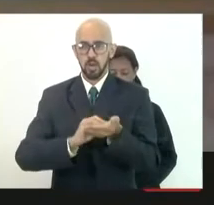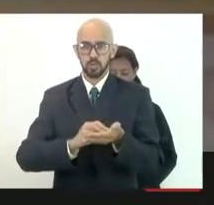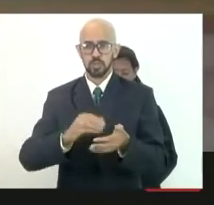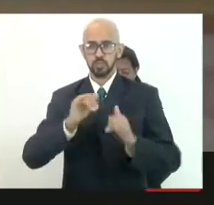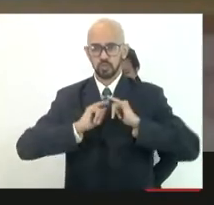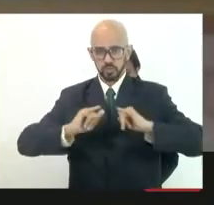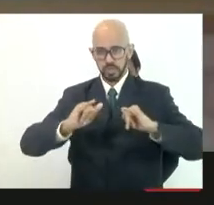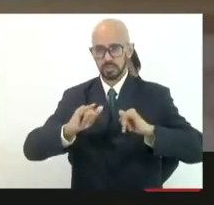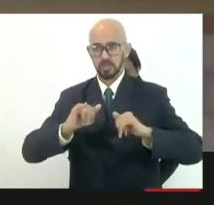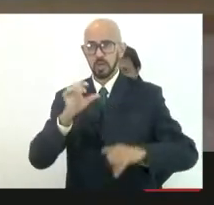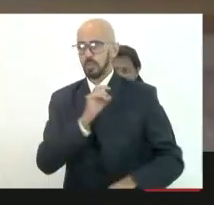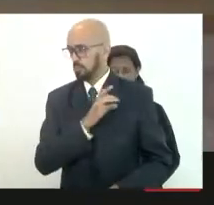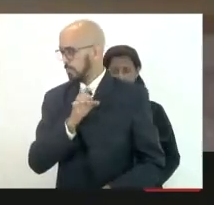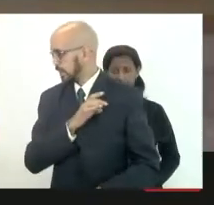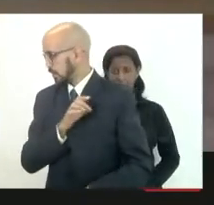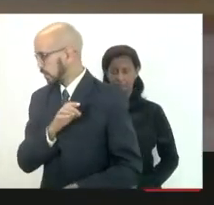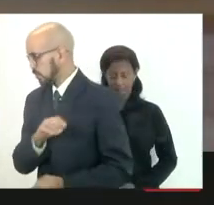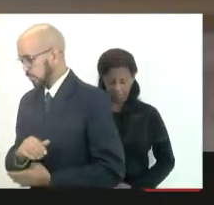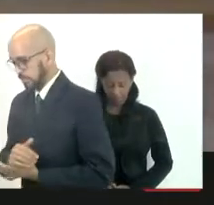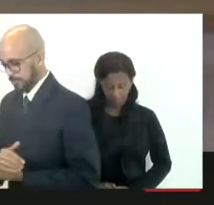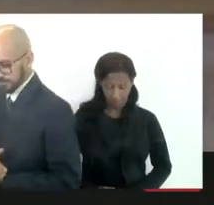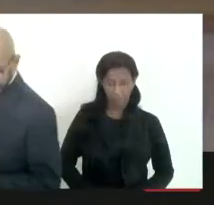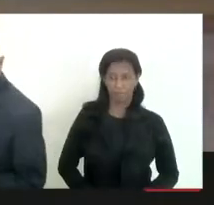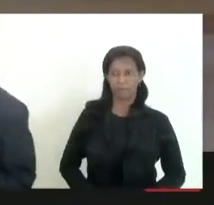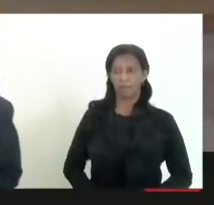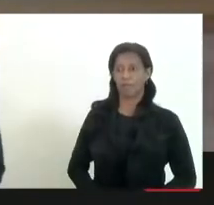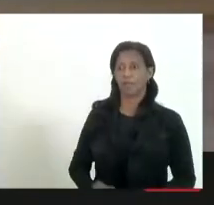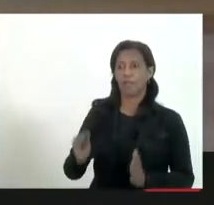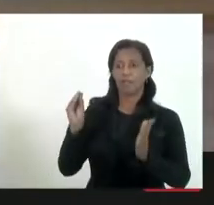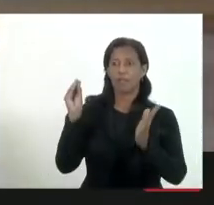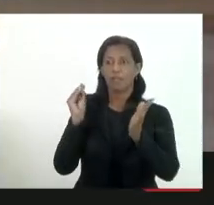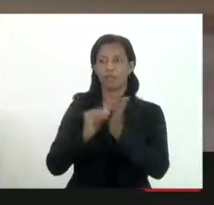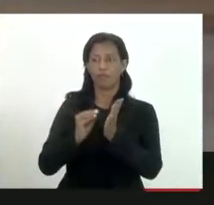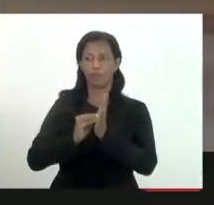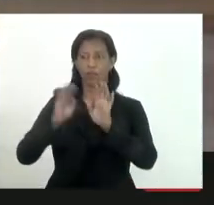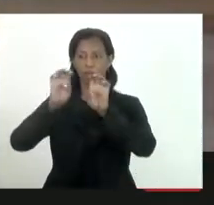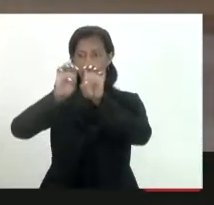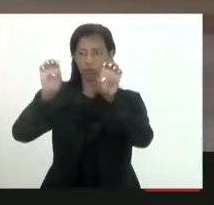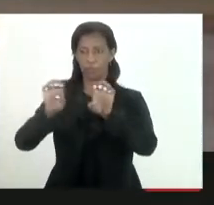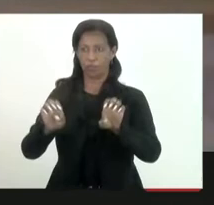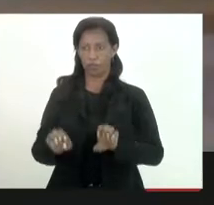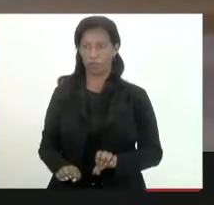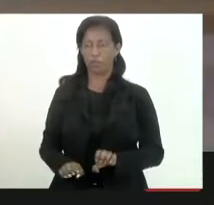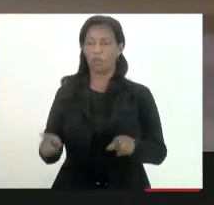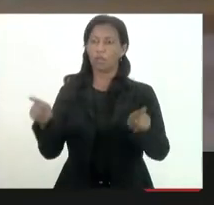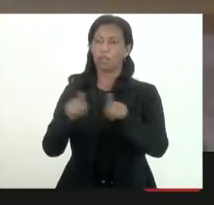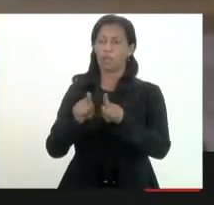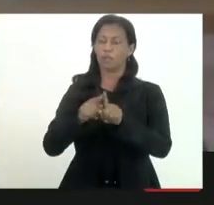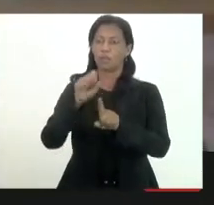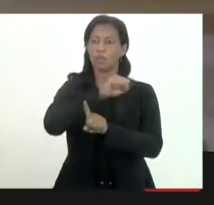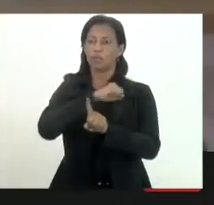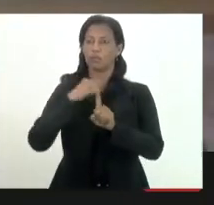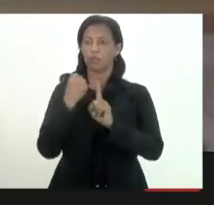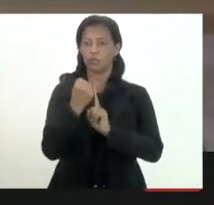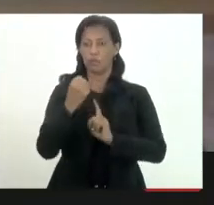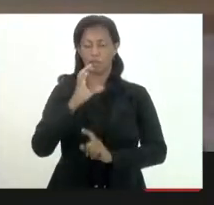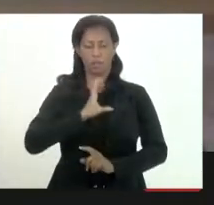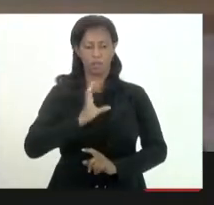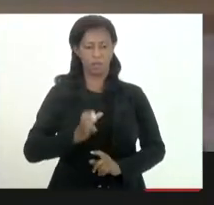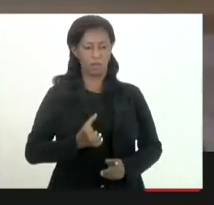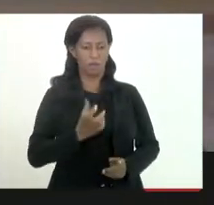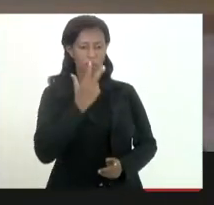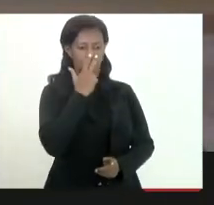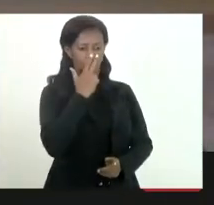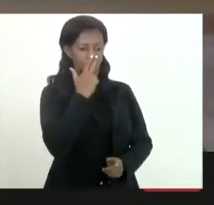medo, existe um cenário de falta de dados, falta de estatísticas, muitas vezes é a sociedade civil que alimenta